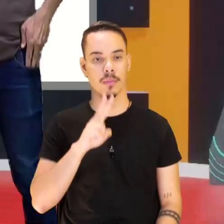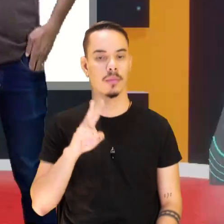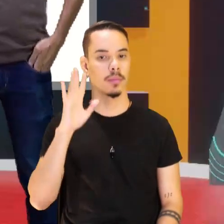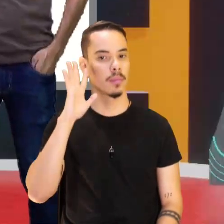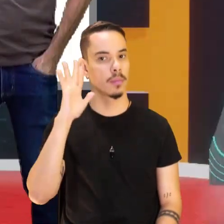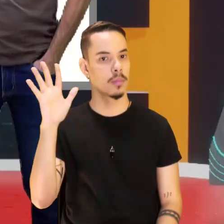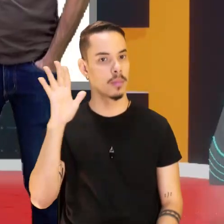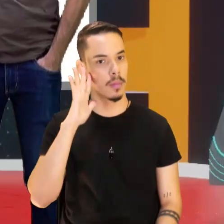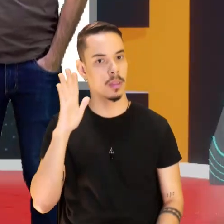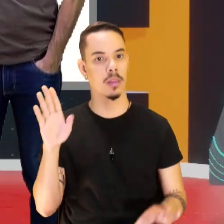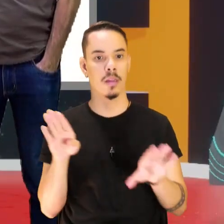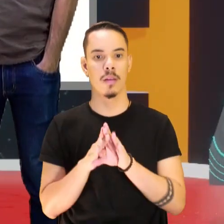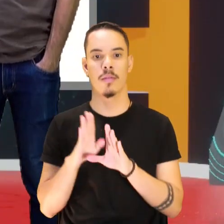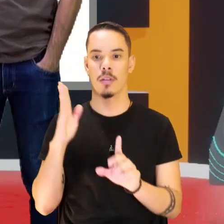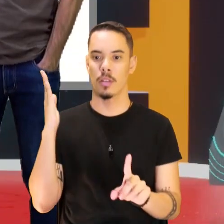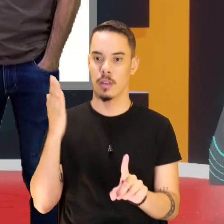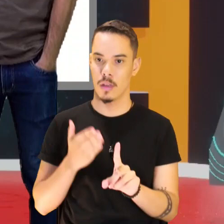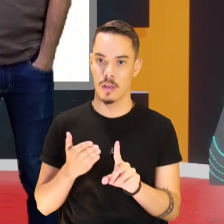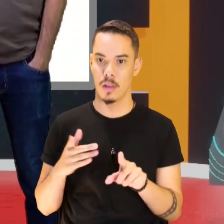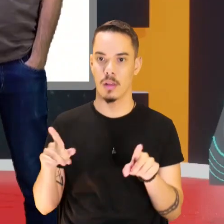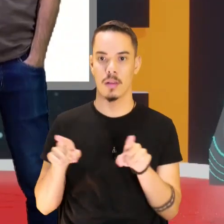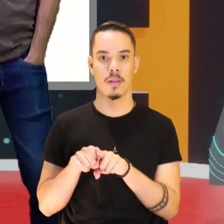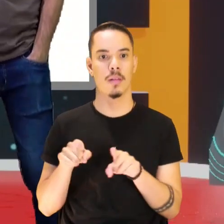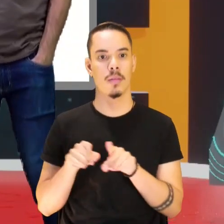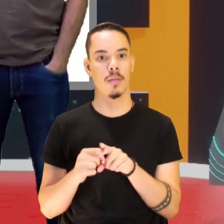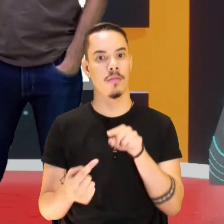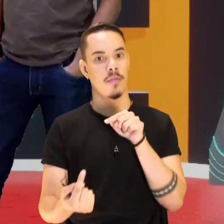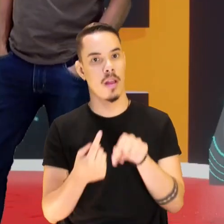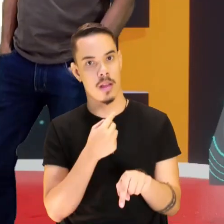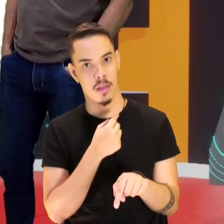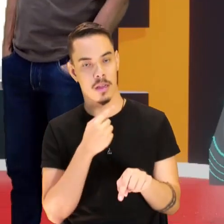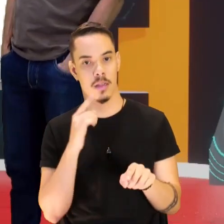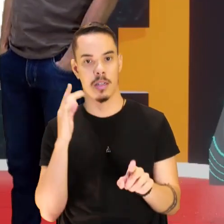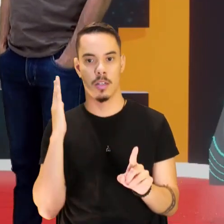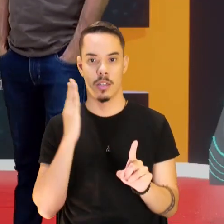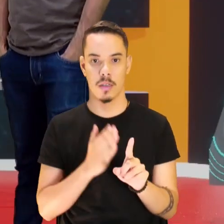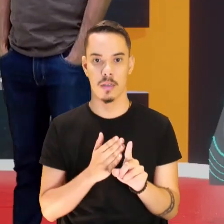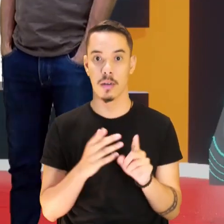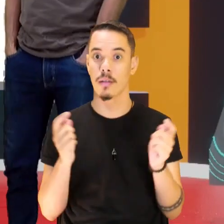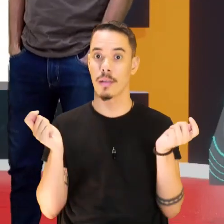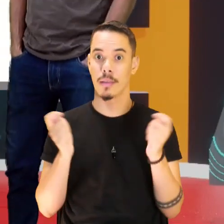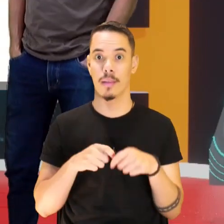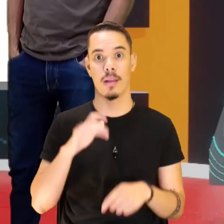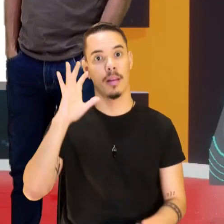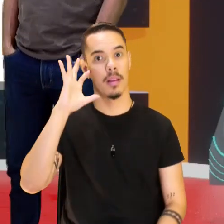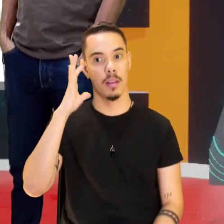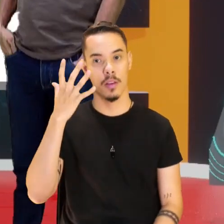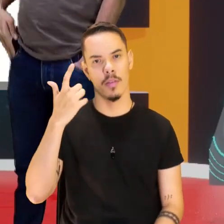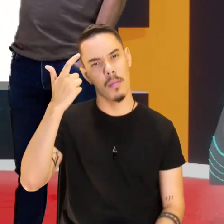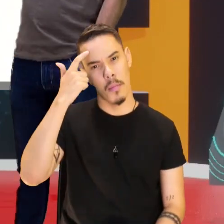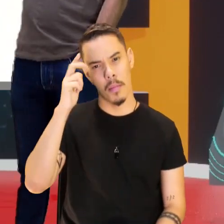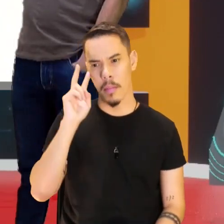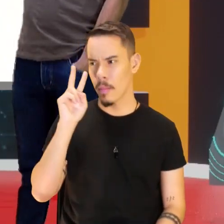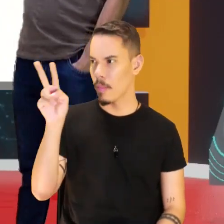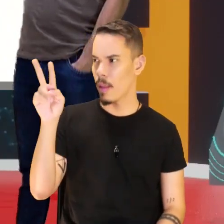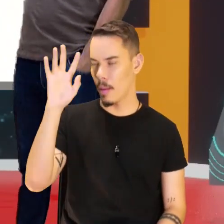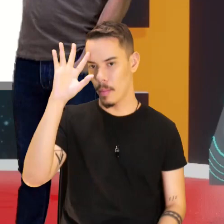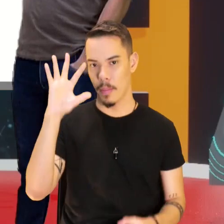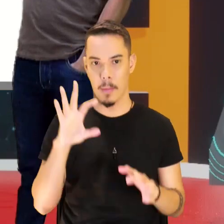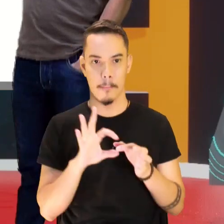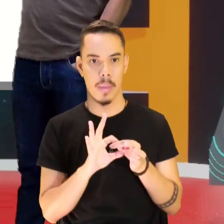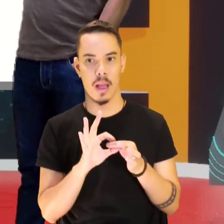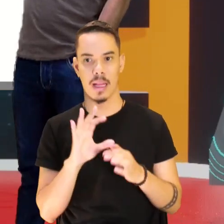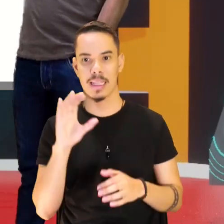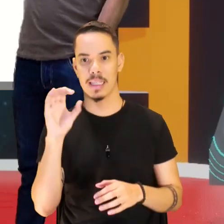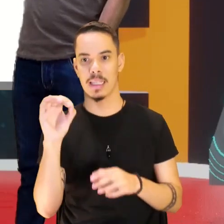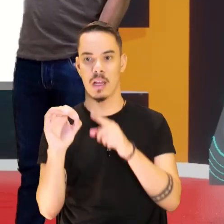a gente viu uma direta a gente já tá vendo uma inversa e vocês viram que dá para resolver pelo raciocínio lógico né corta o